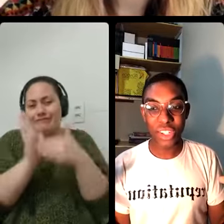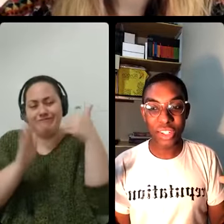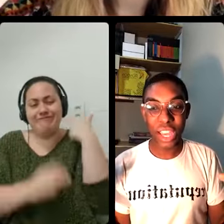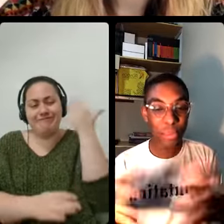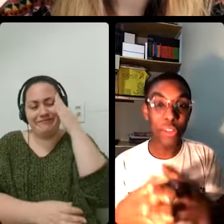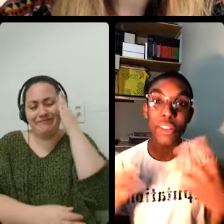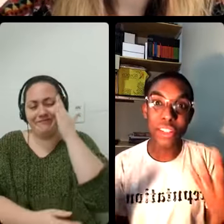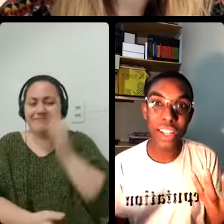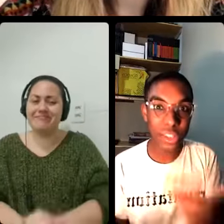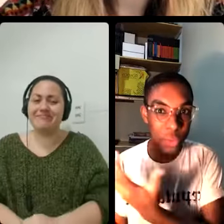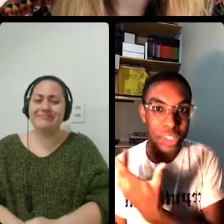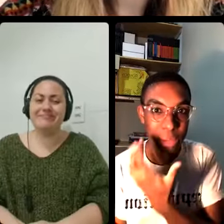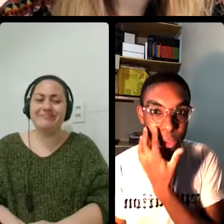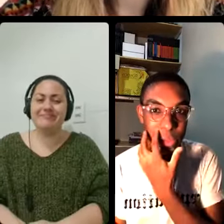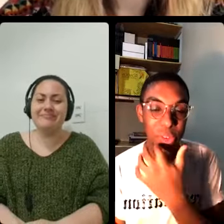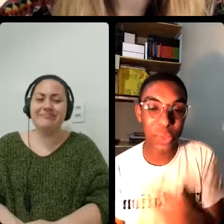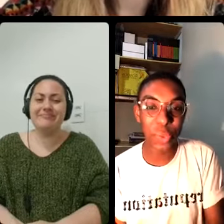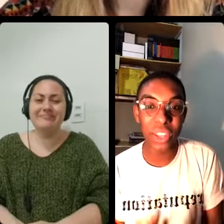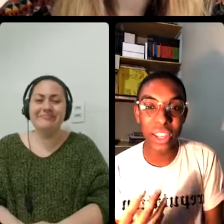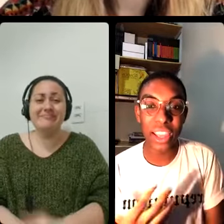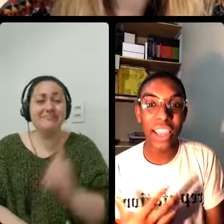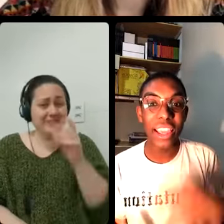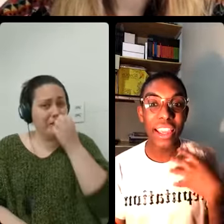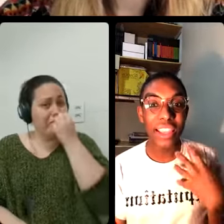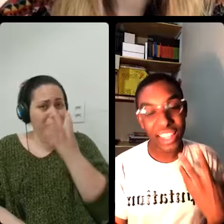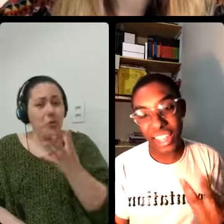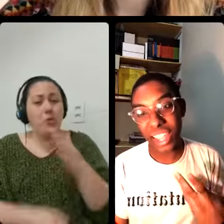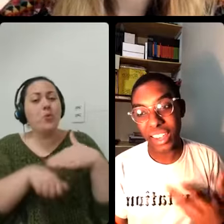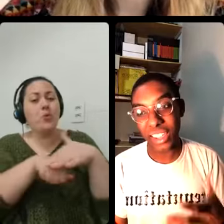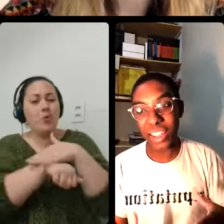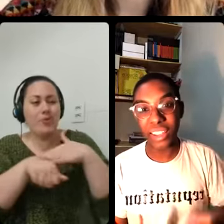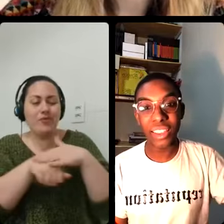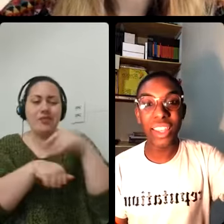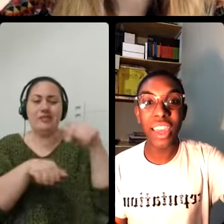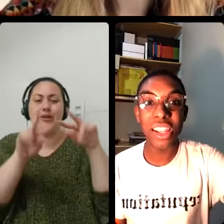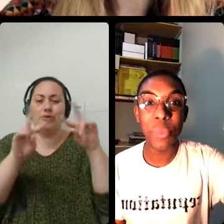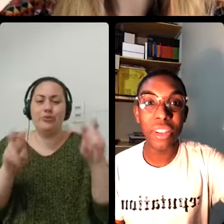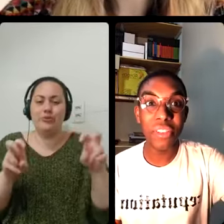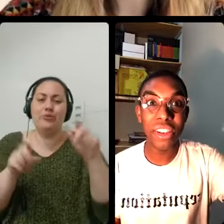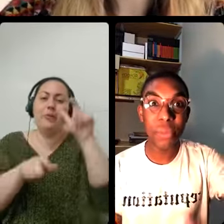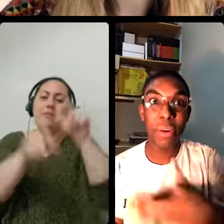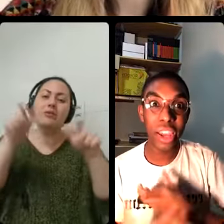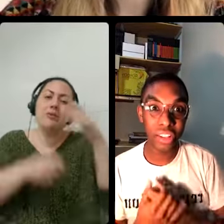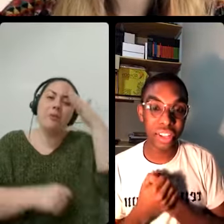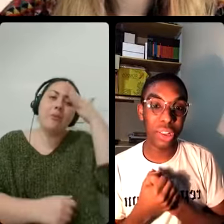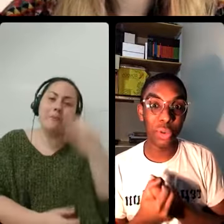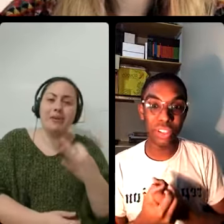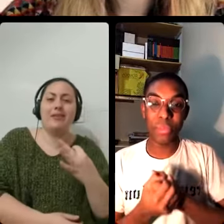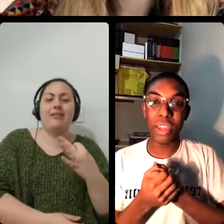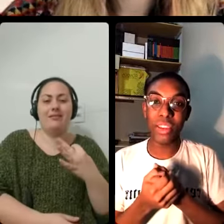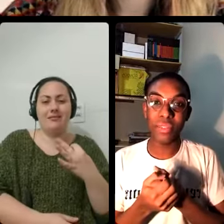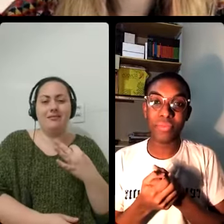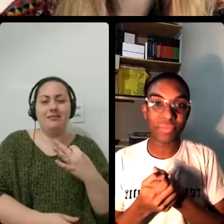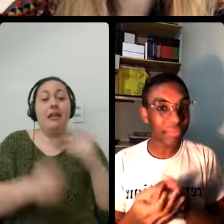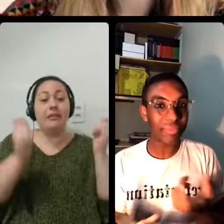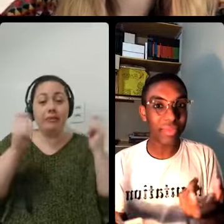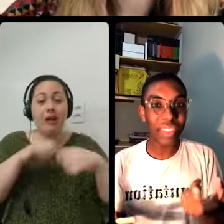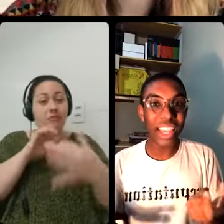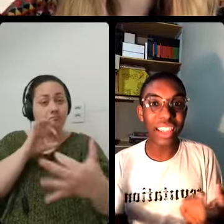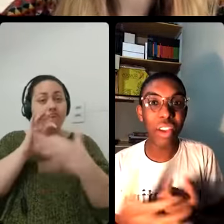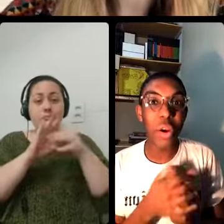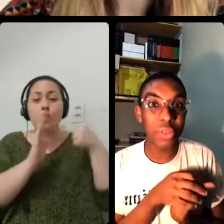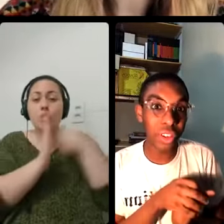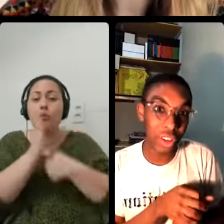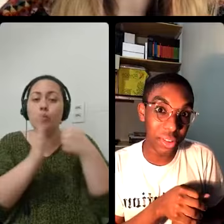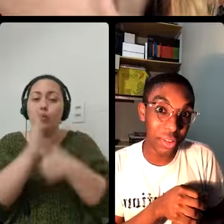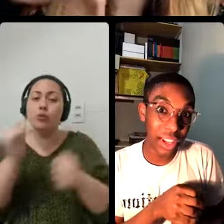Mas a gente. É bom conversar sobre isso também para as pessoas poderem entenderem, né? Entenderem que elas podem fazer parte dessa luta também, né?